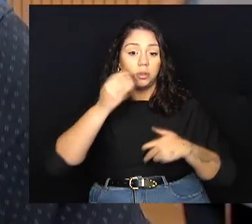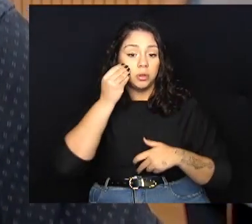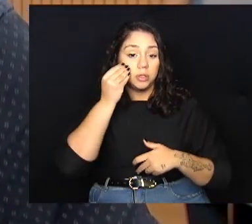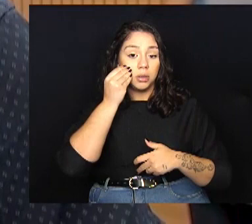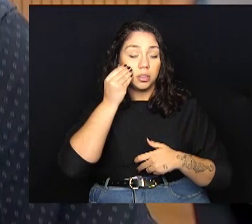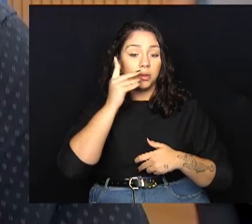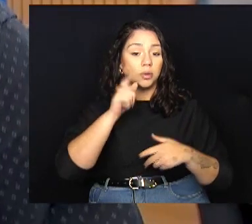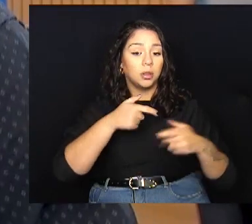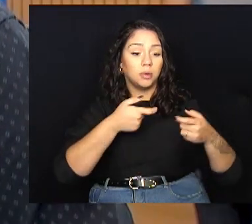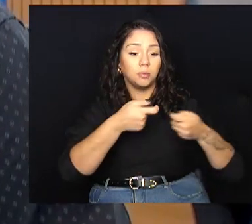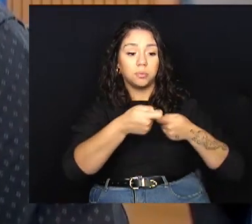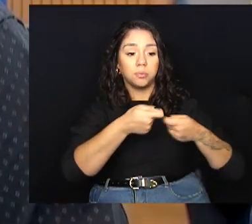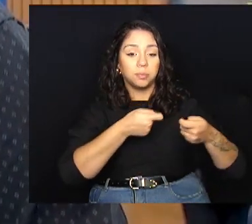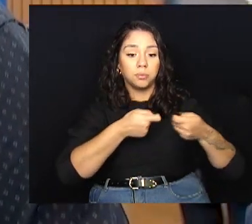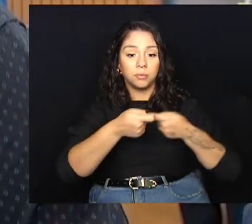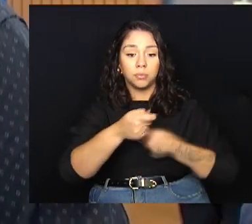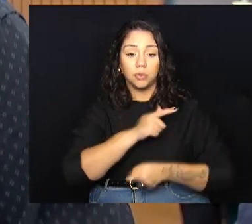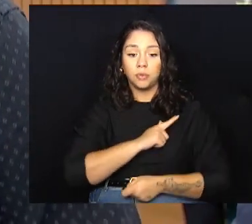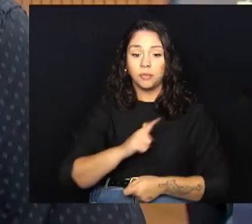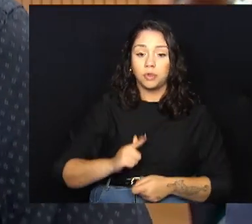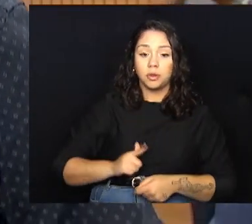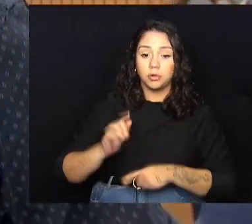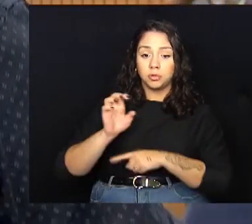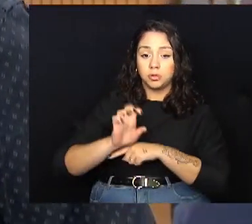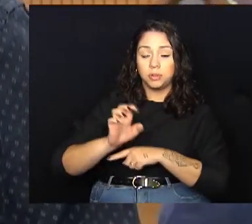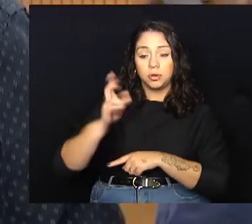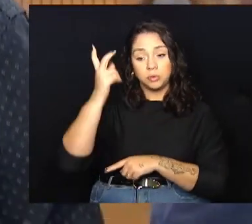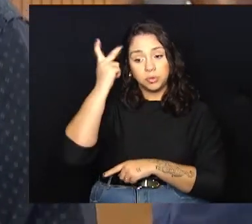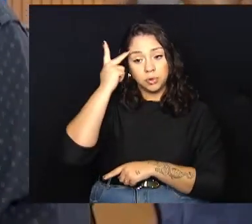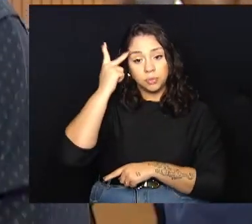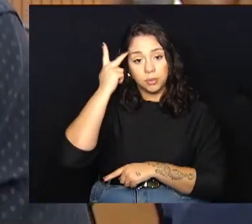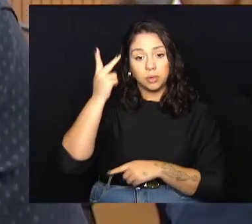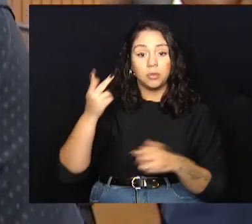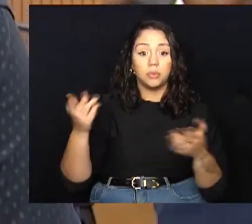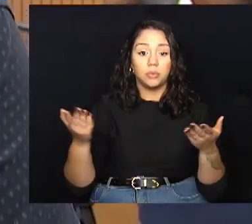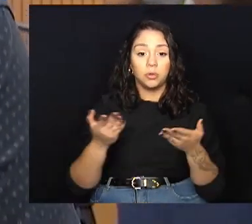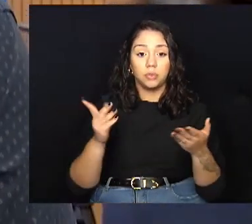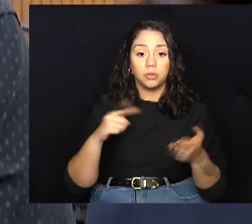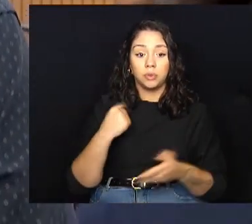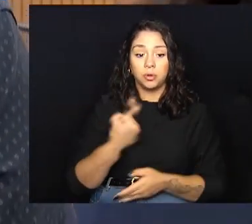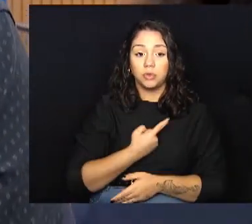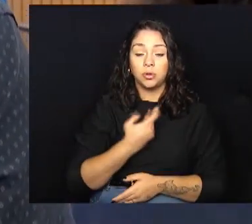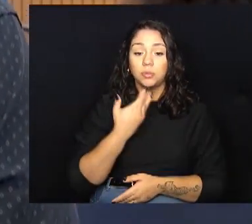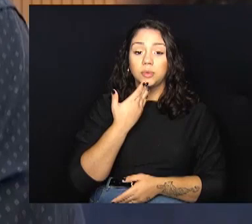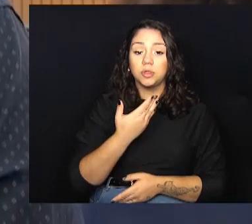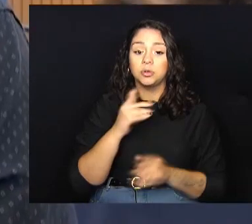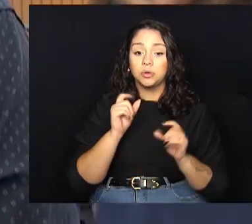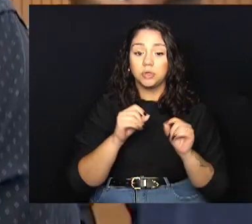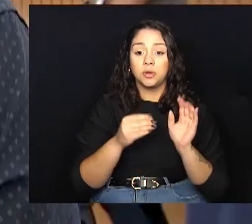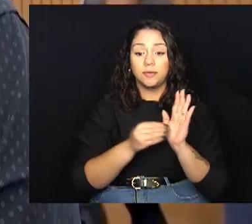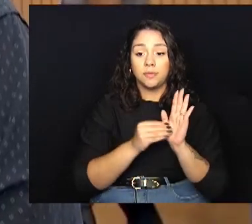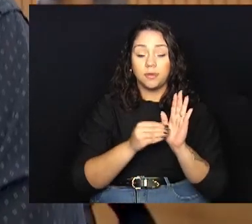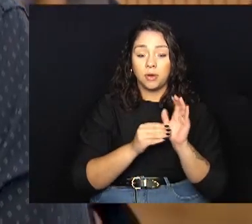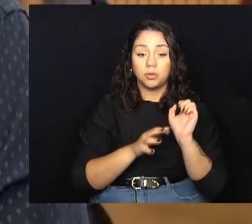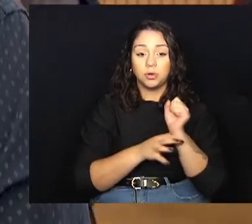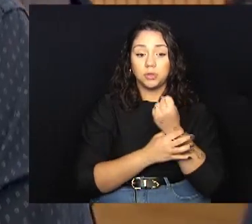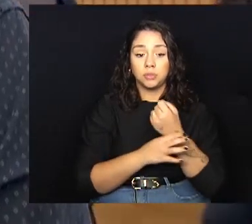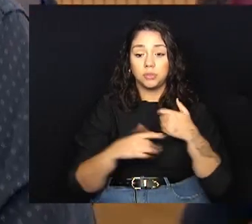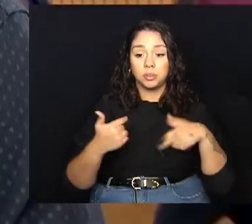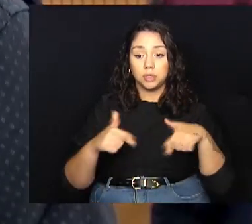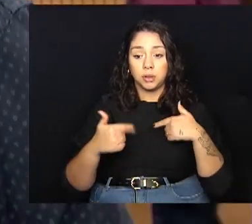uma negociação com o governador do Estado de São Paulo hoje é a nossa reivindicação é a falta de segurança de trabalho